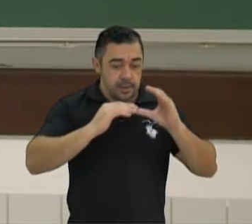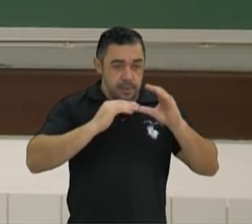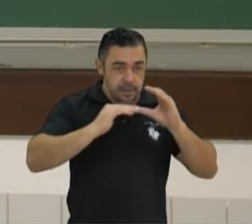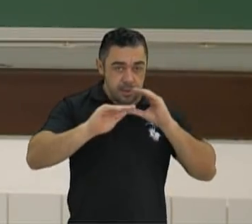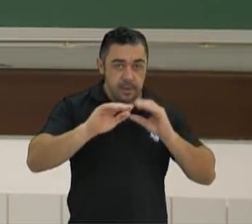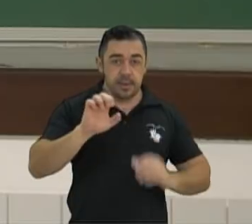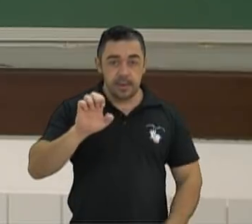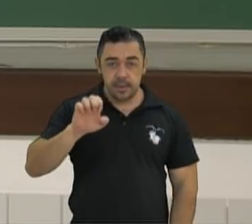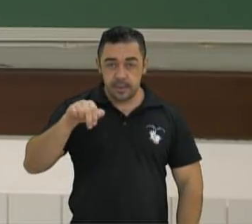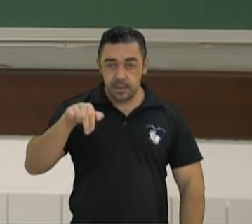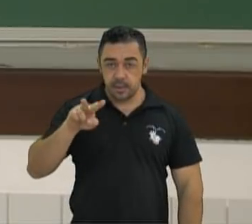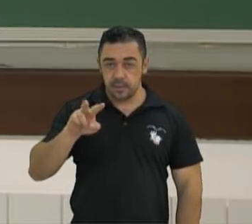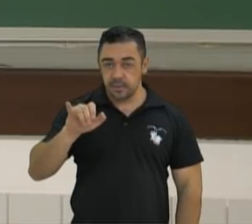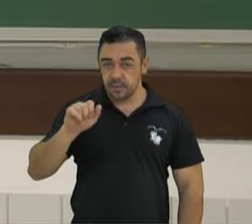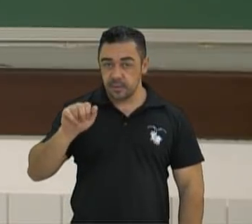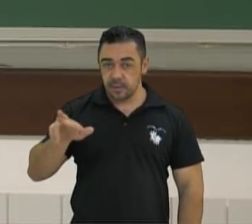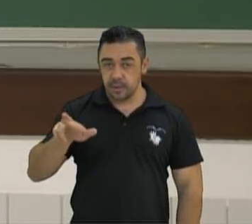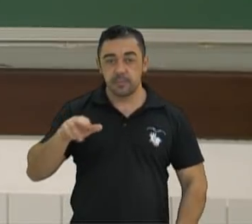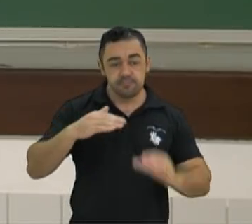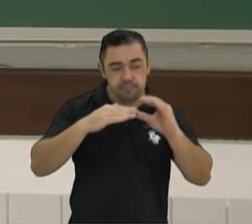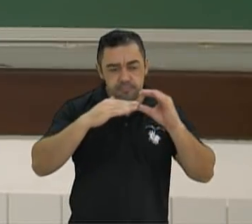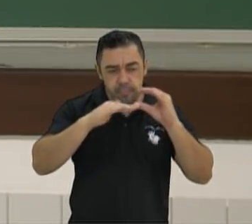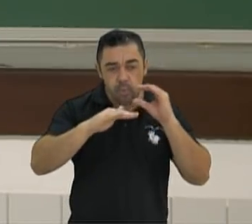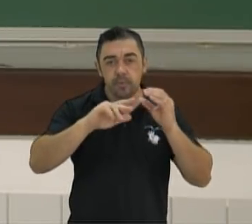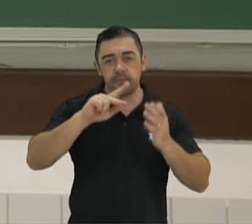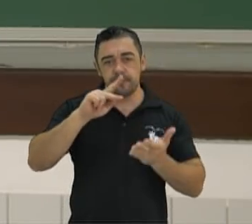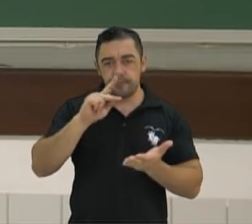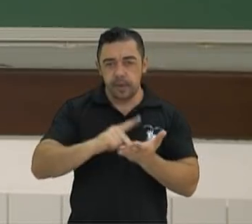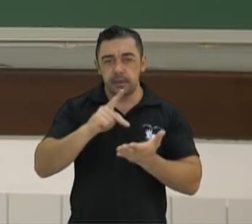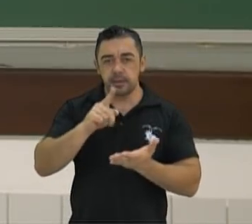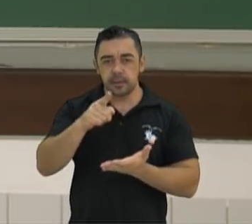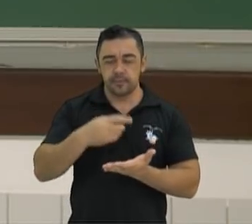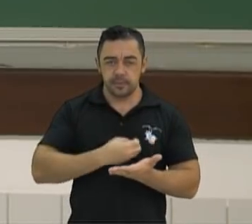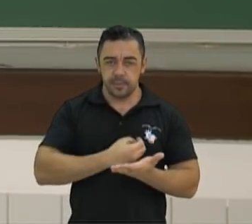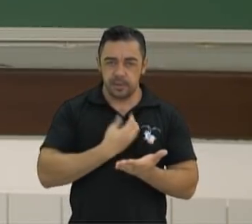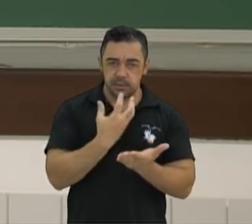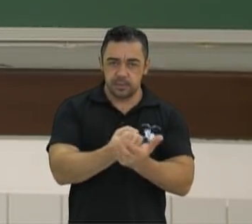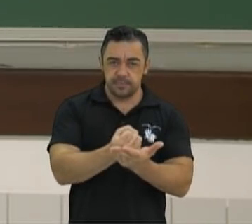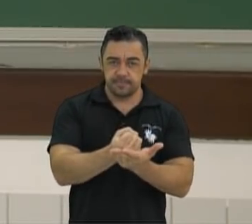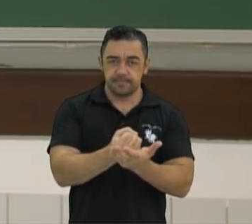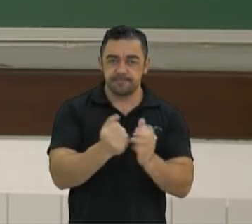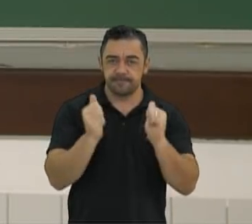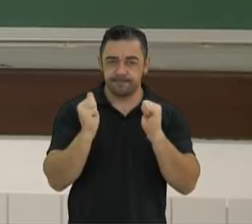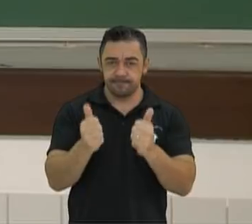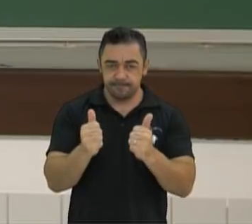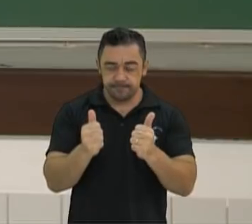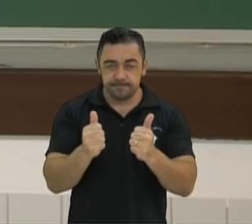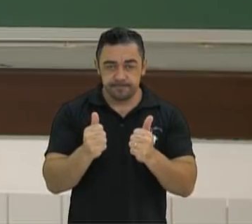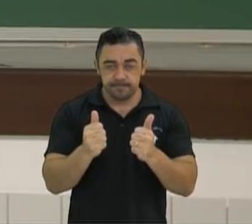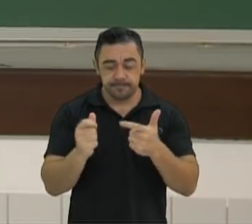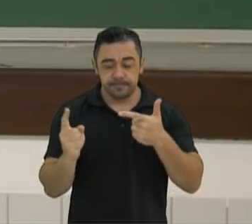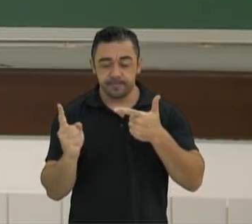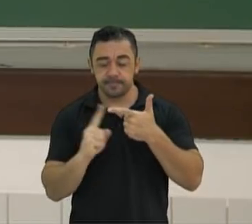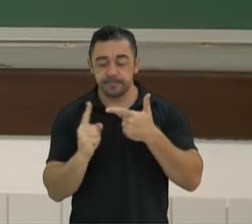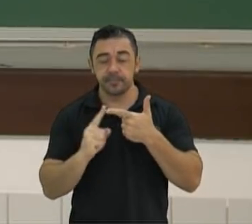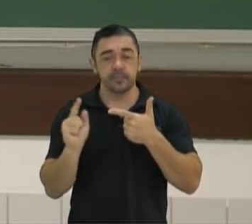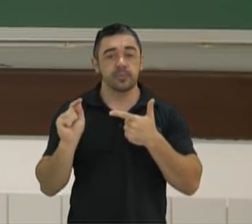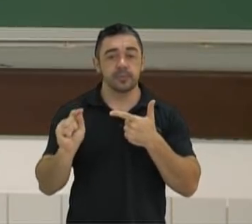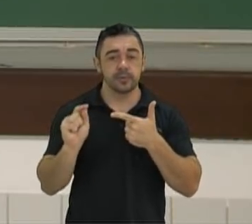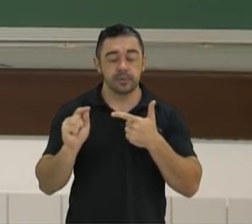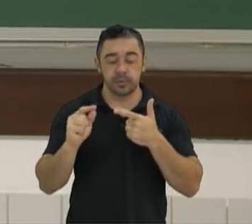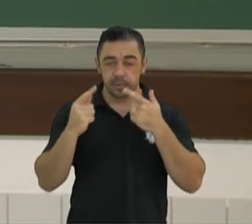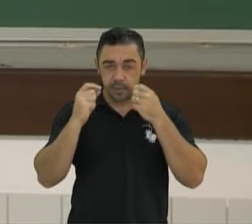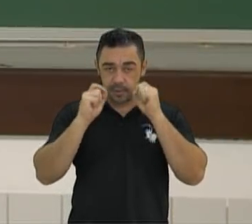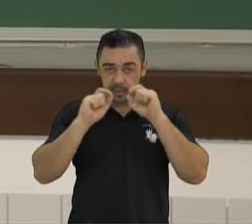só enviando a atividade é que você de fato vai confirmar a sua presença, ok? O outro recadinho é